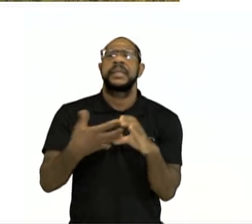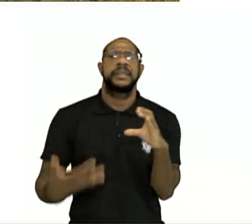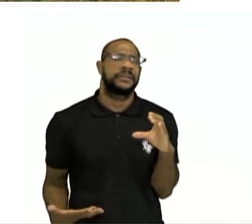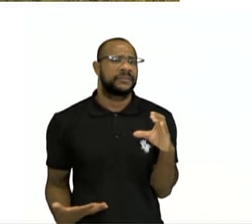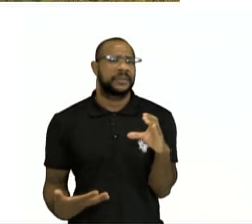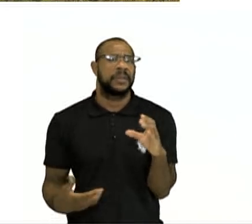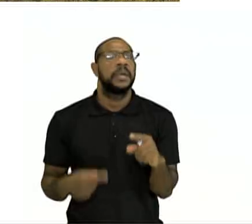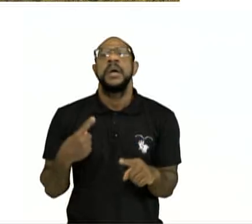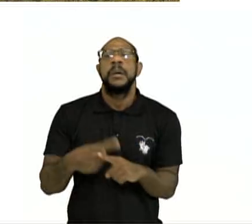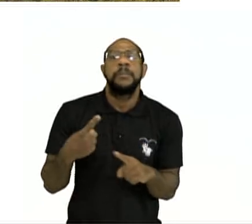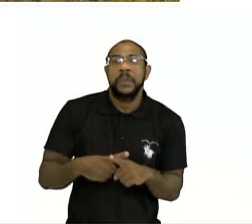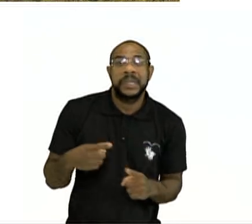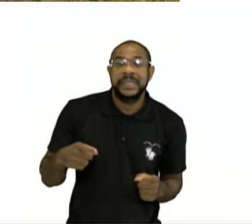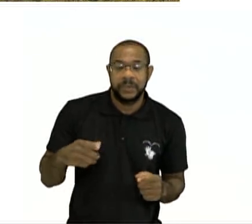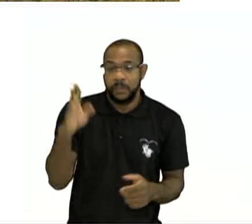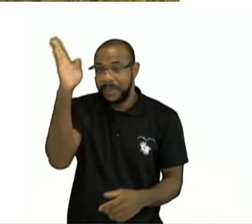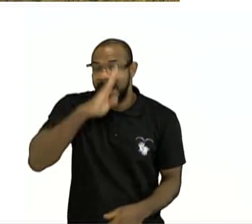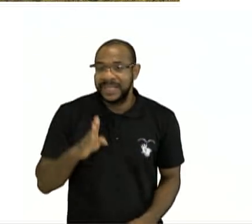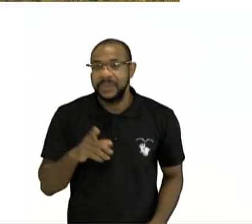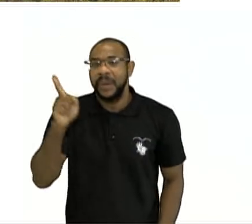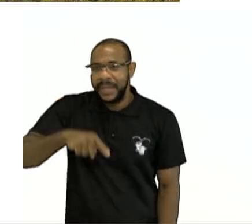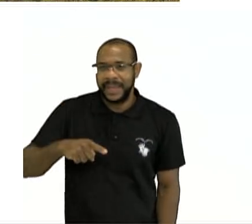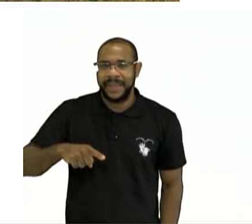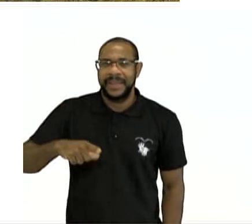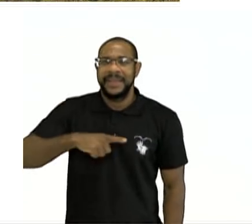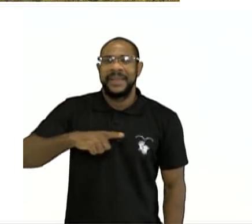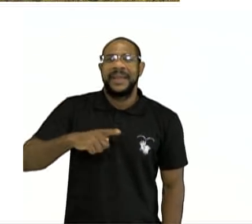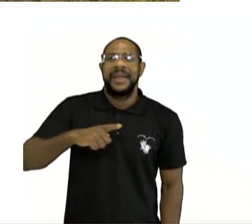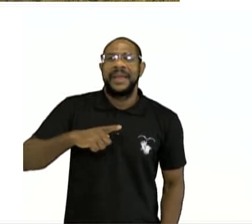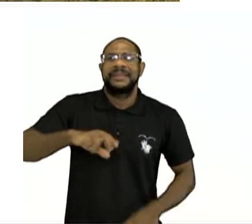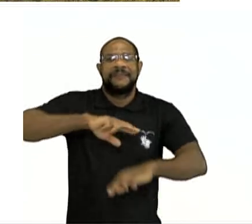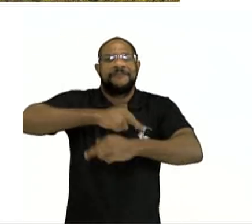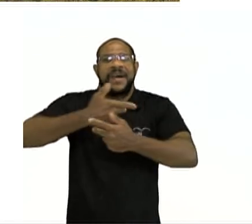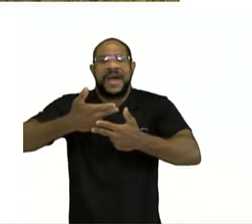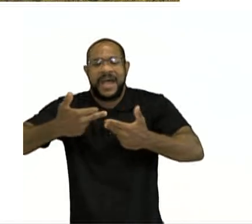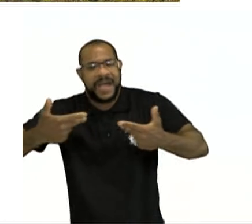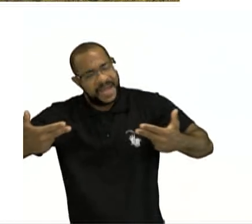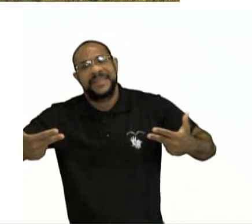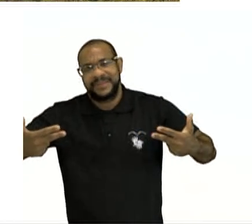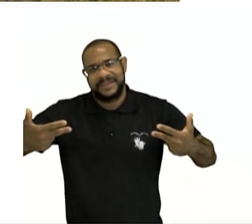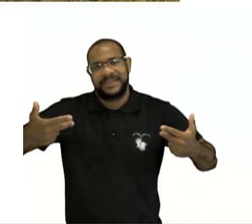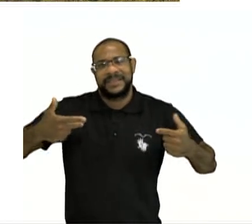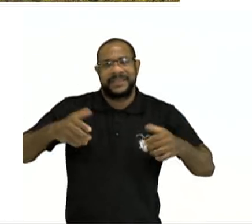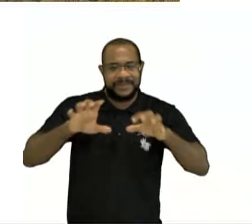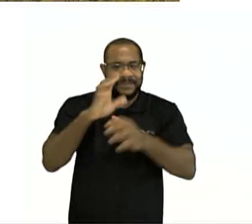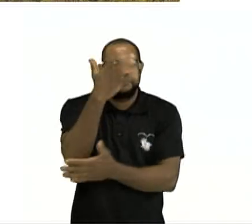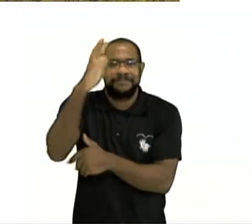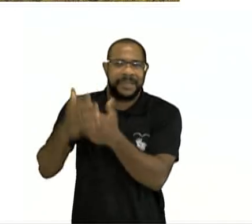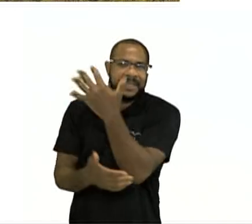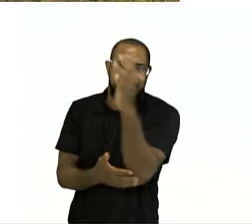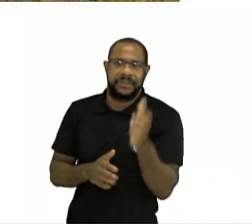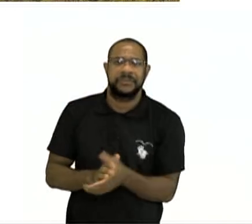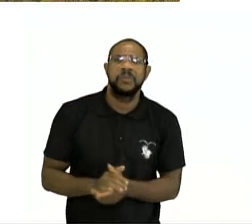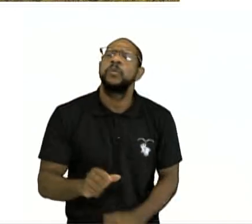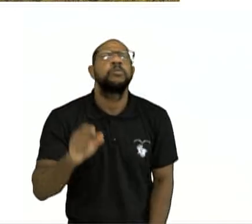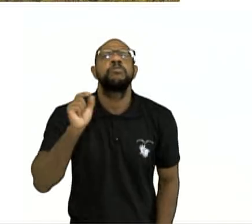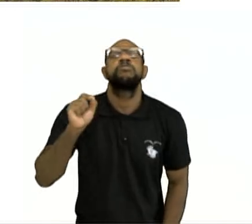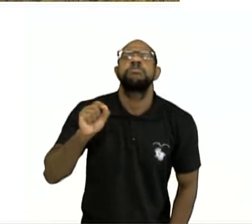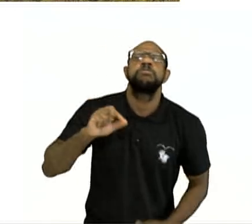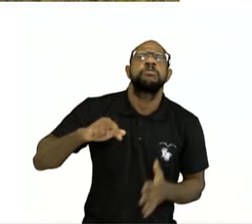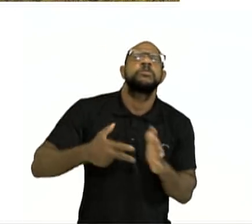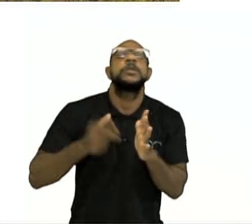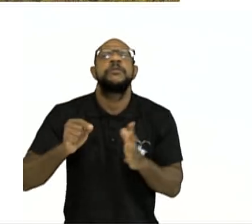Brasil é tão diverso de paisagem. Nós falamos lá no início sobre a latitude. O que é a latitude? É